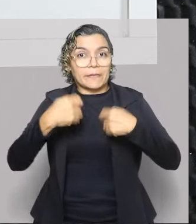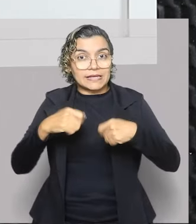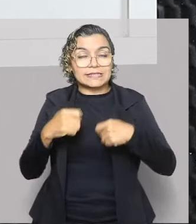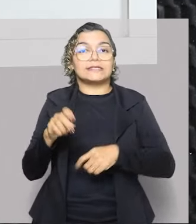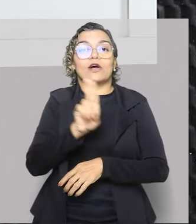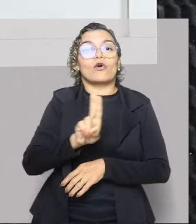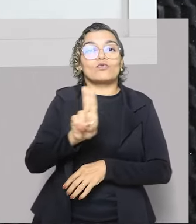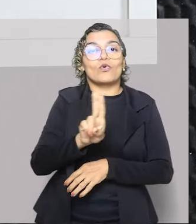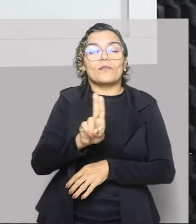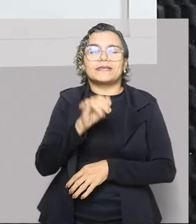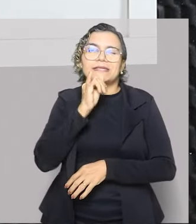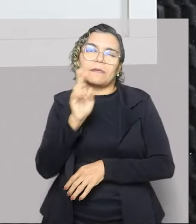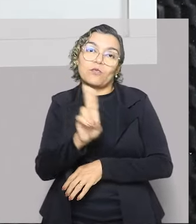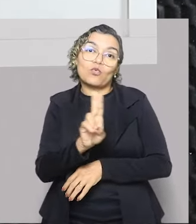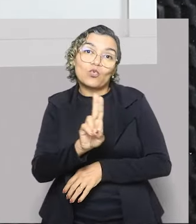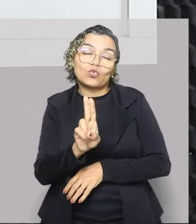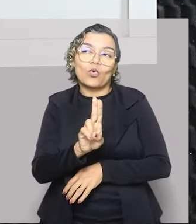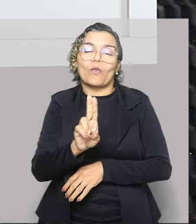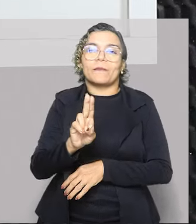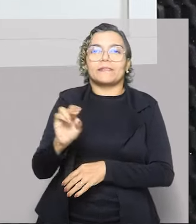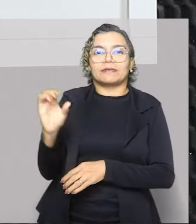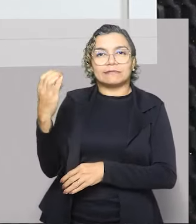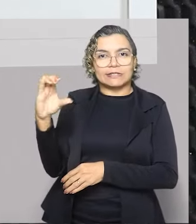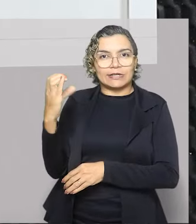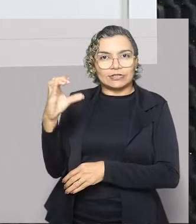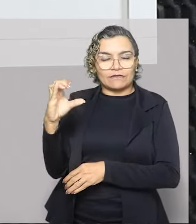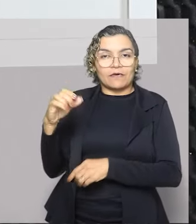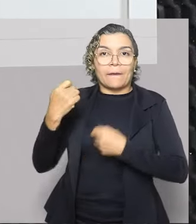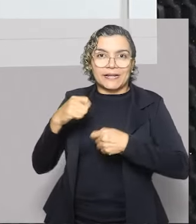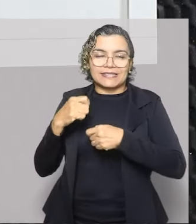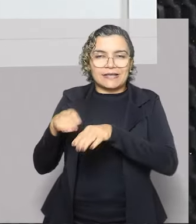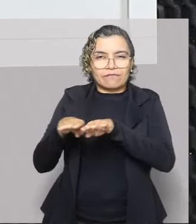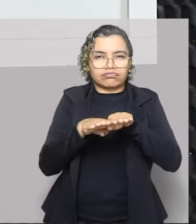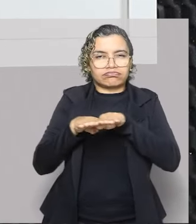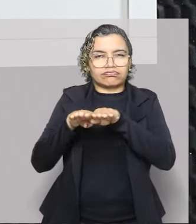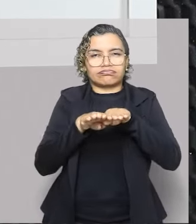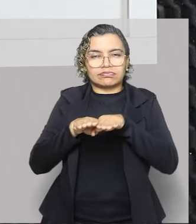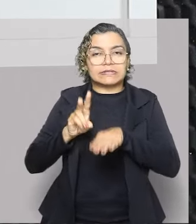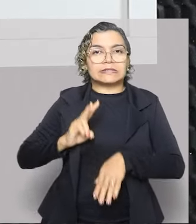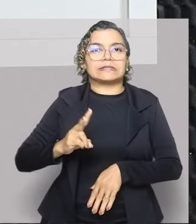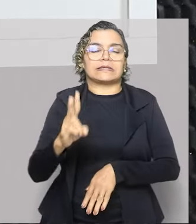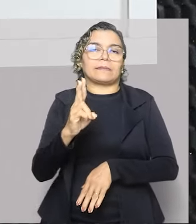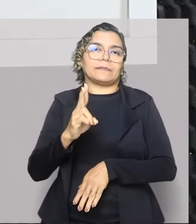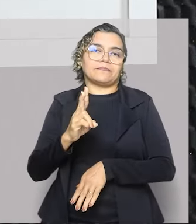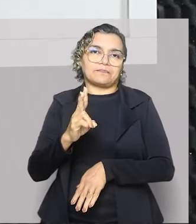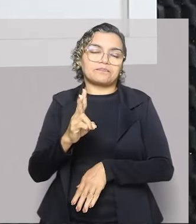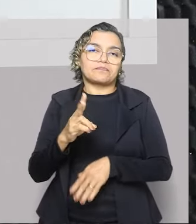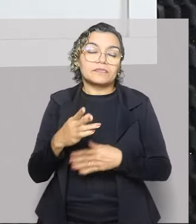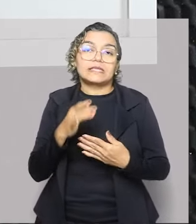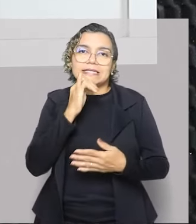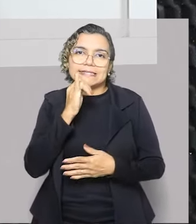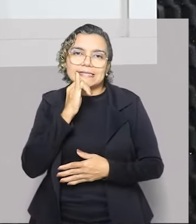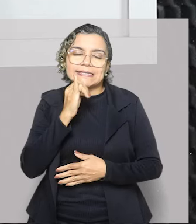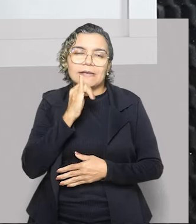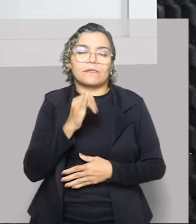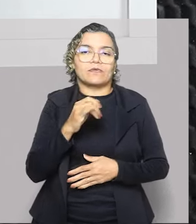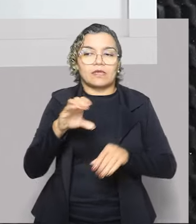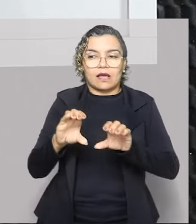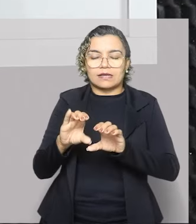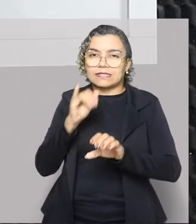científico então ele é o padrão tá na Biologia para aquela determinada espécie é óbvio né que fora da comunidade